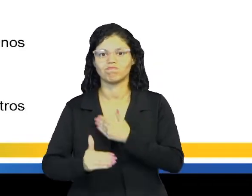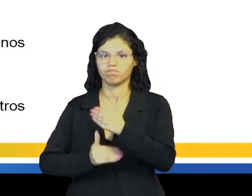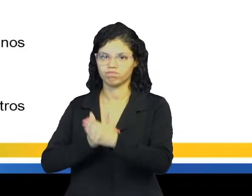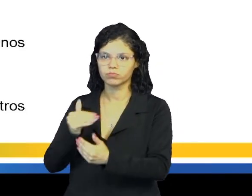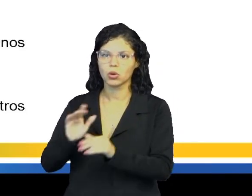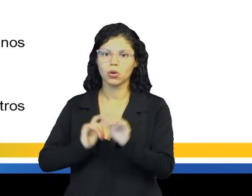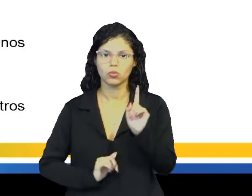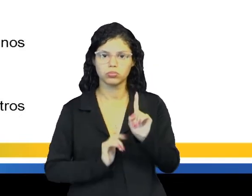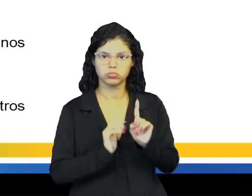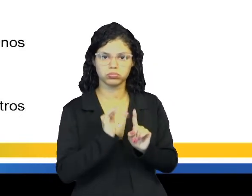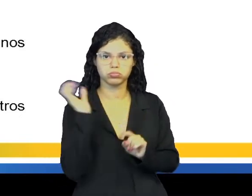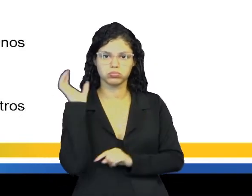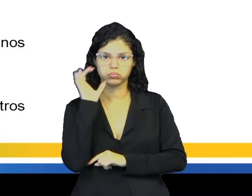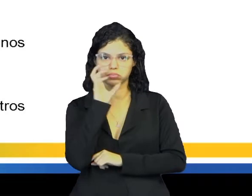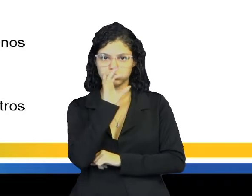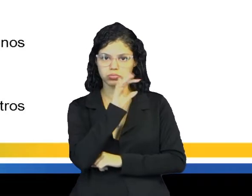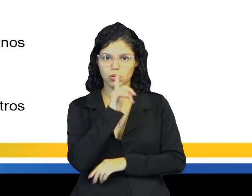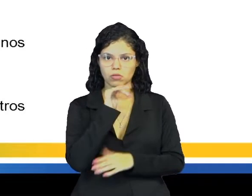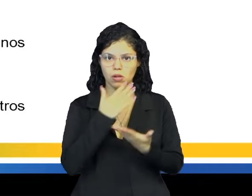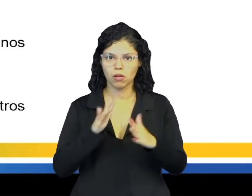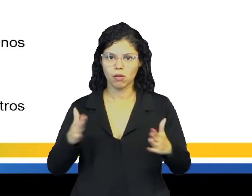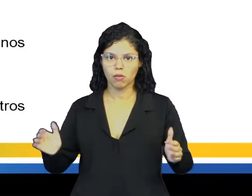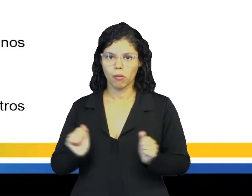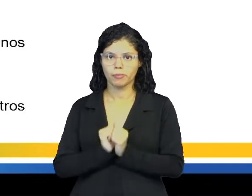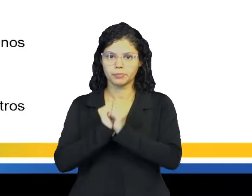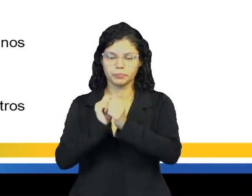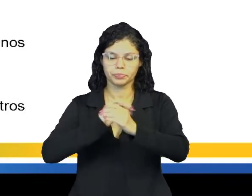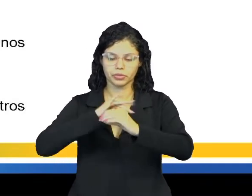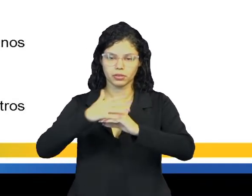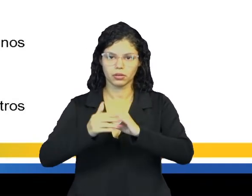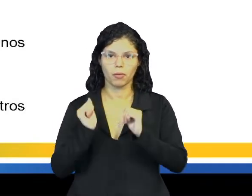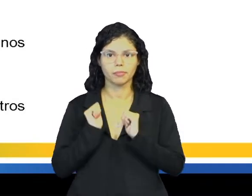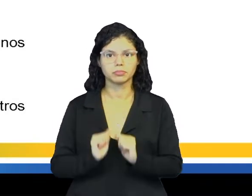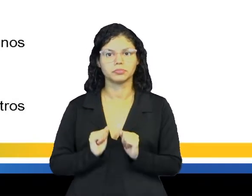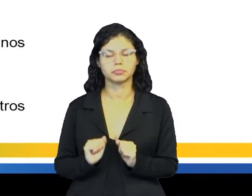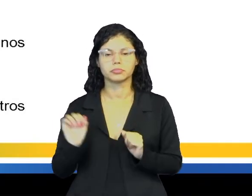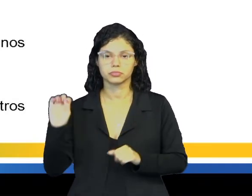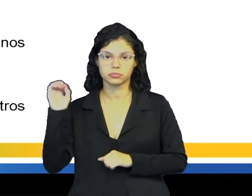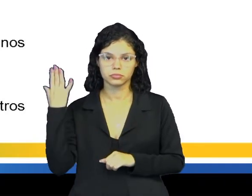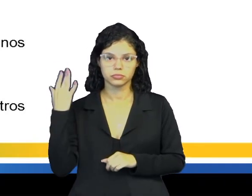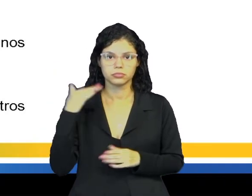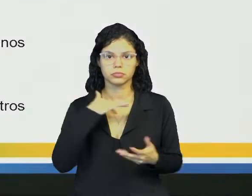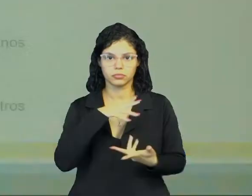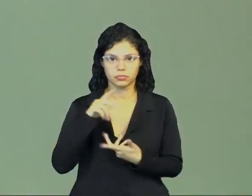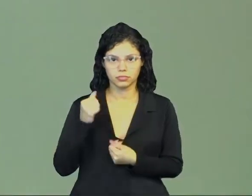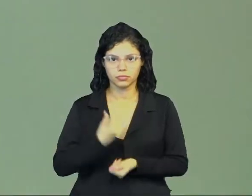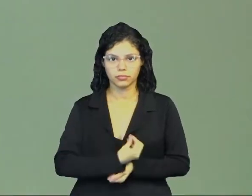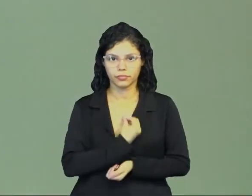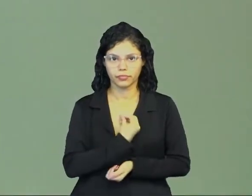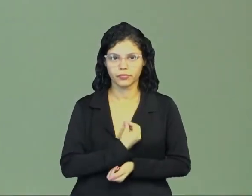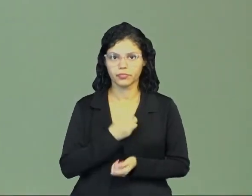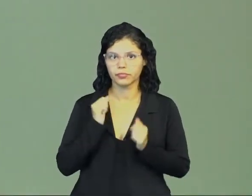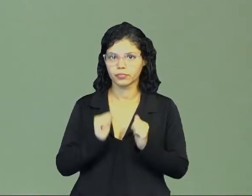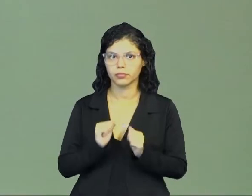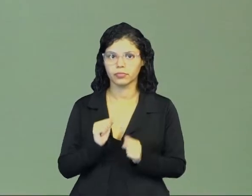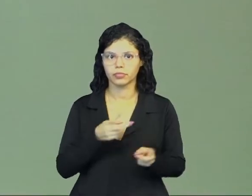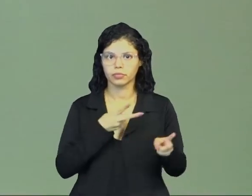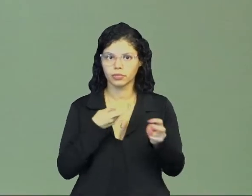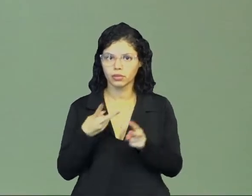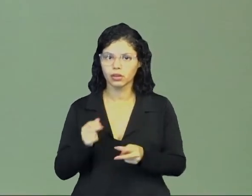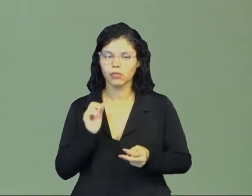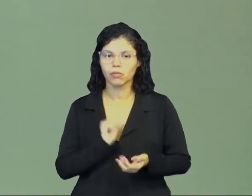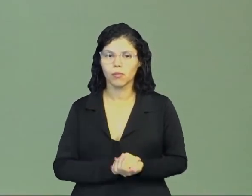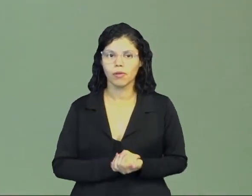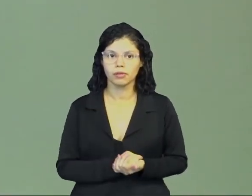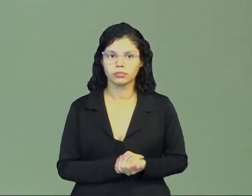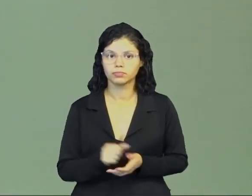calor na superfície do oceano com a atmosfera e esses fenômenos podem afetar a vida na Terra. Então, o que nós podemos observar é que nós